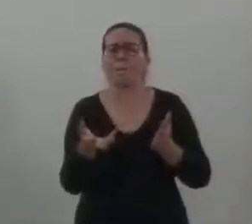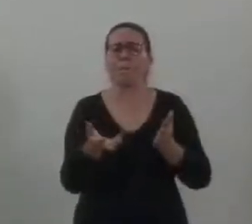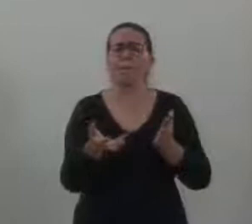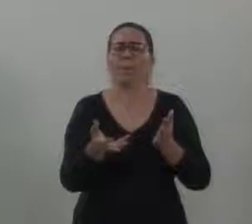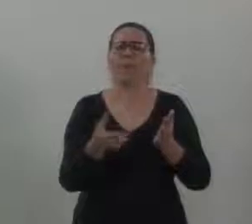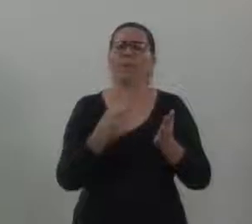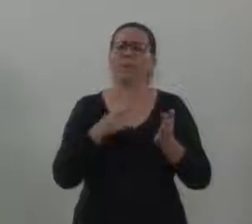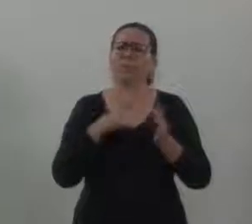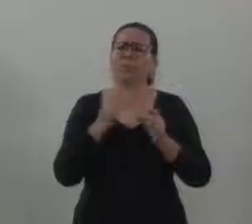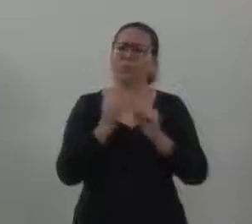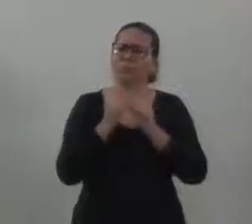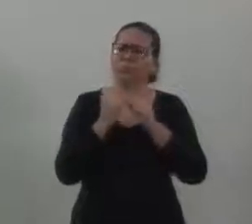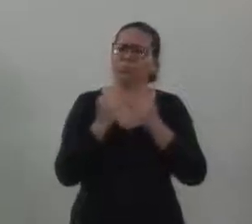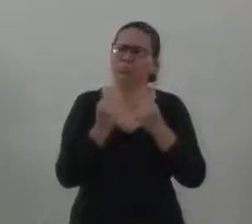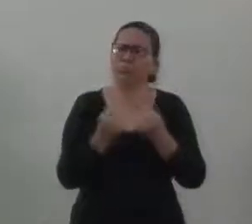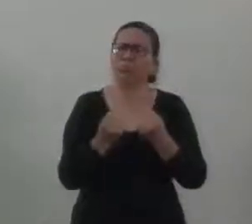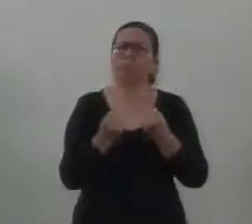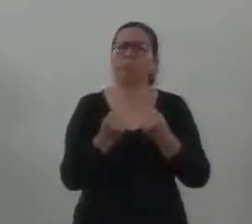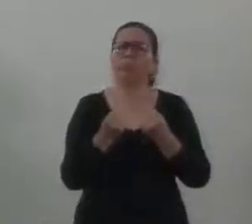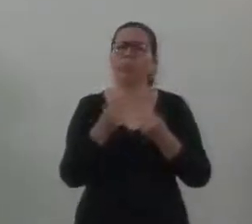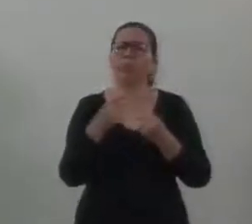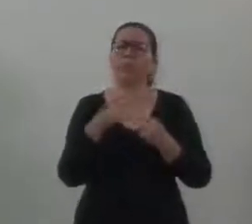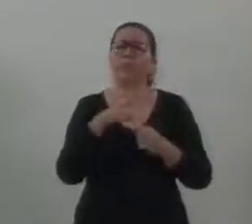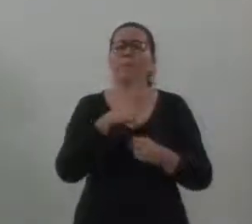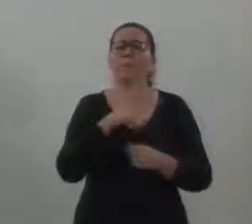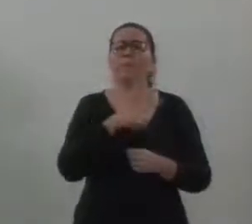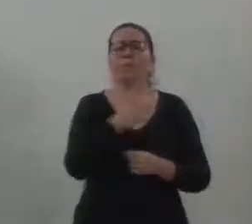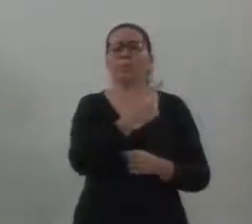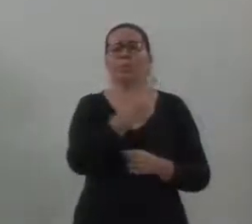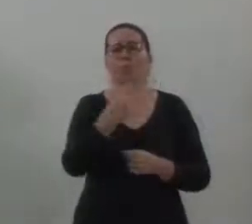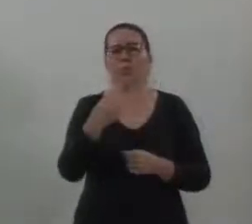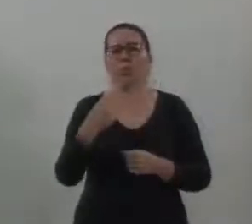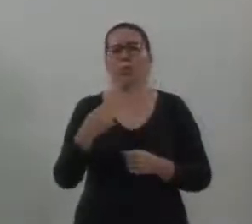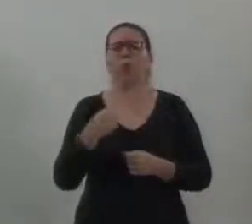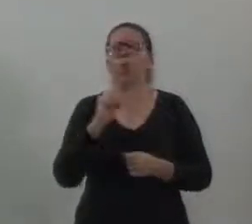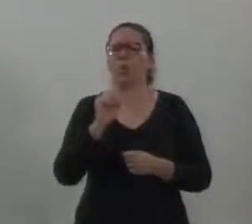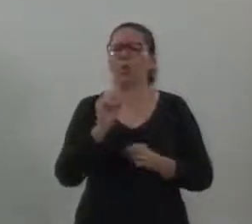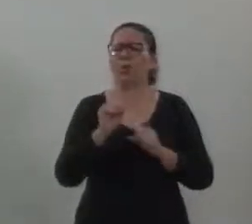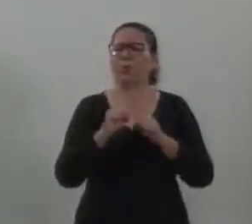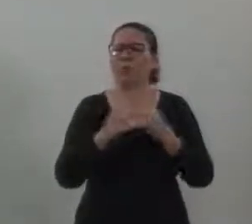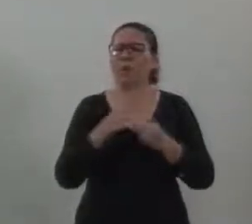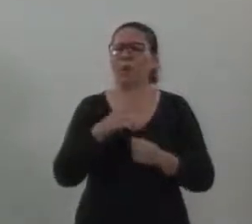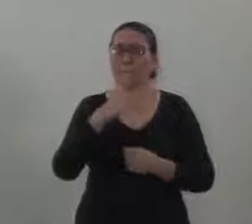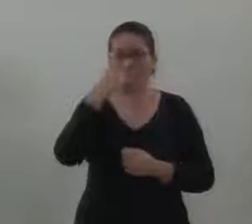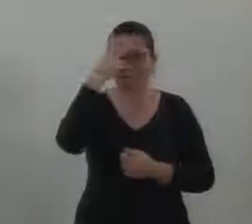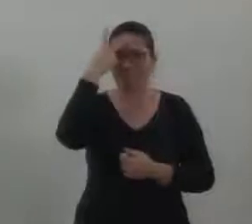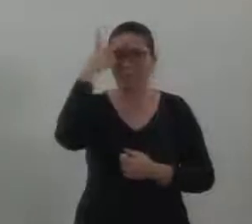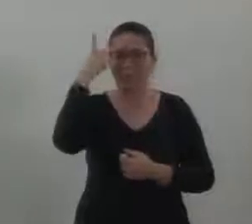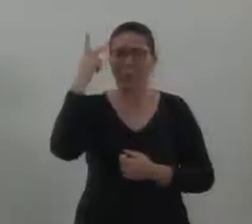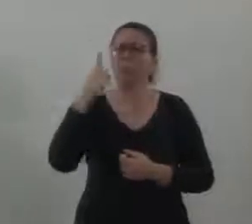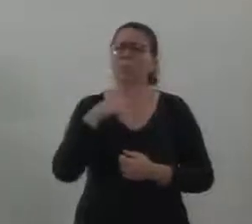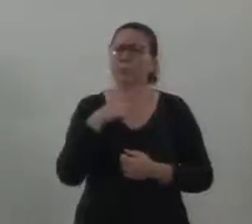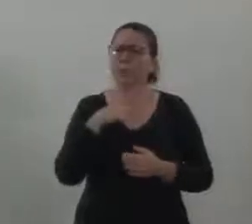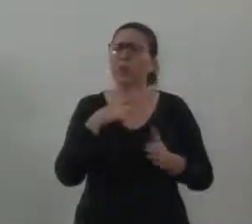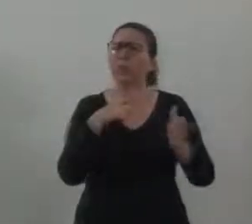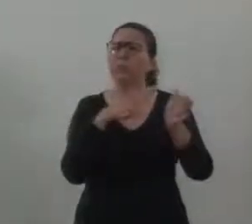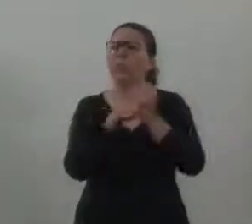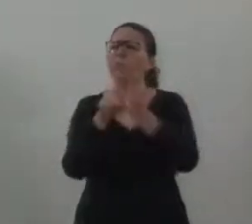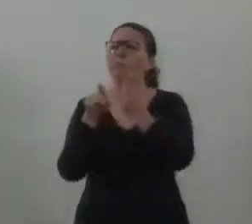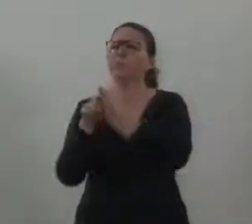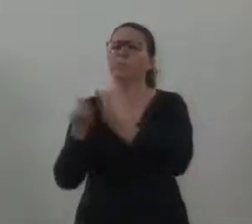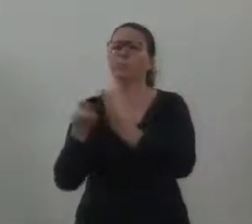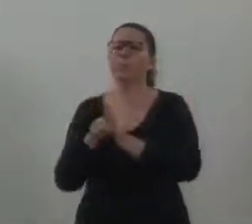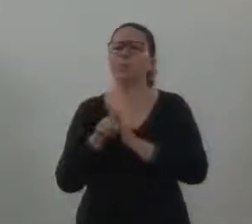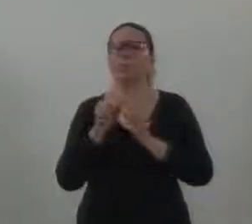um envolvimento, né, particular. O que eu chamo de envolvimento particular? As pessoas estão se perguntando, de fato, o